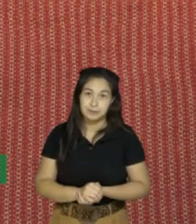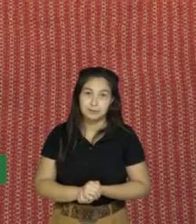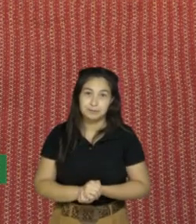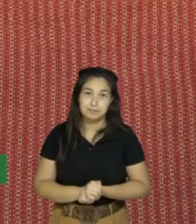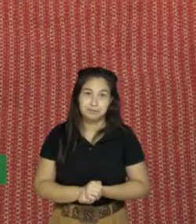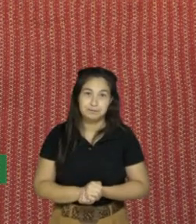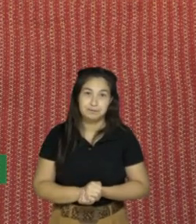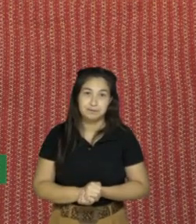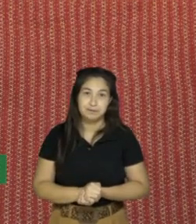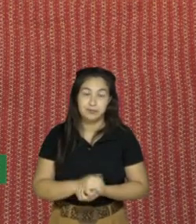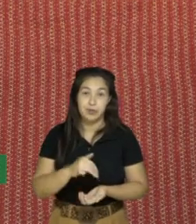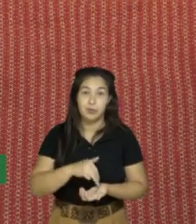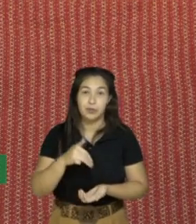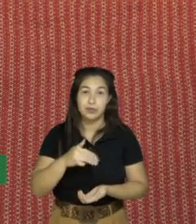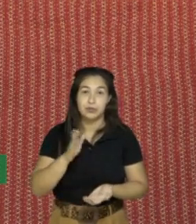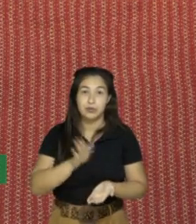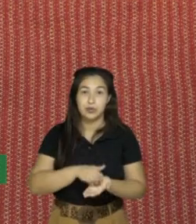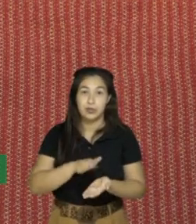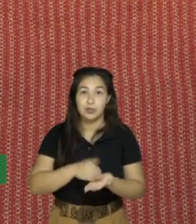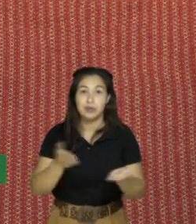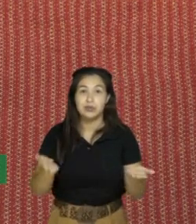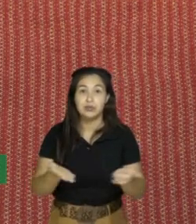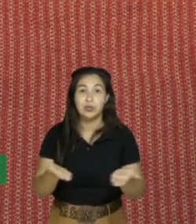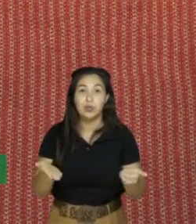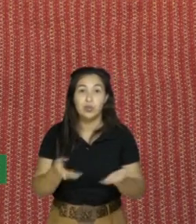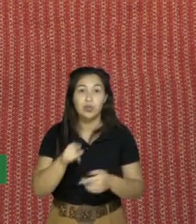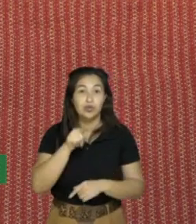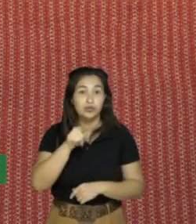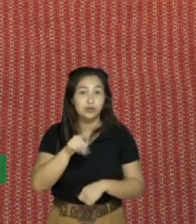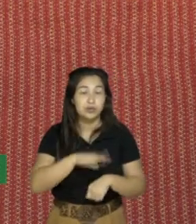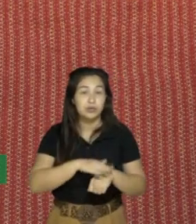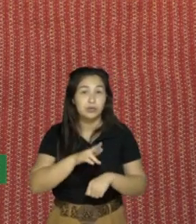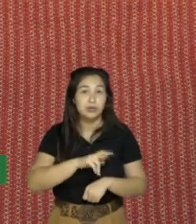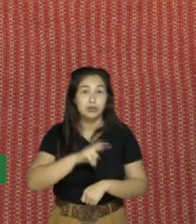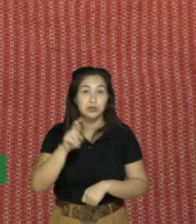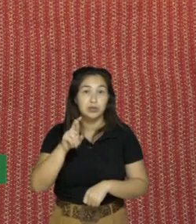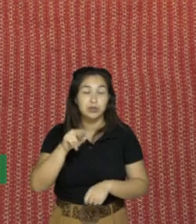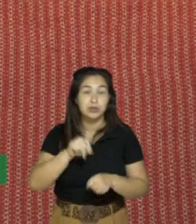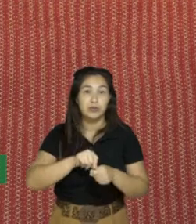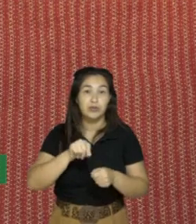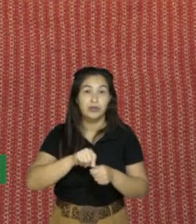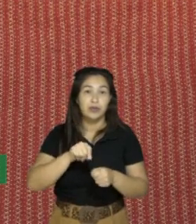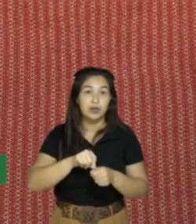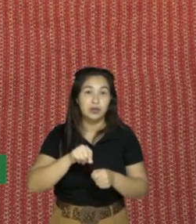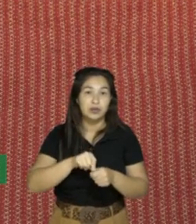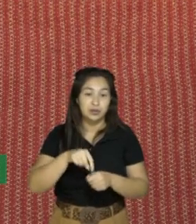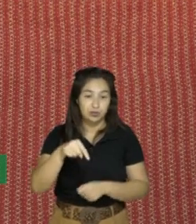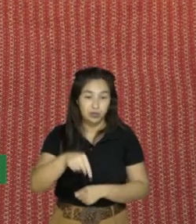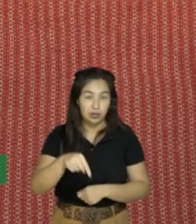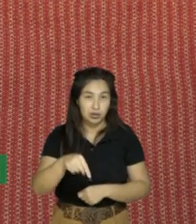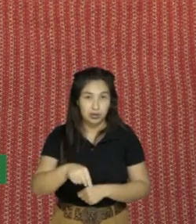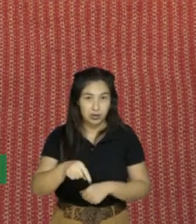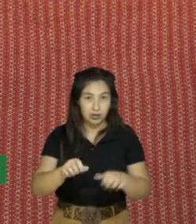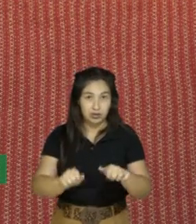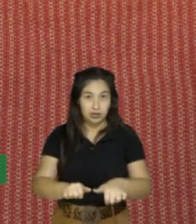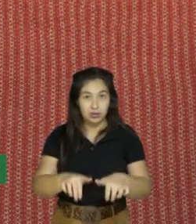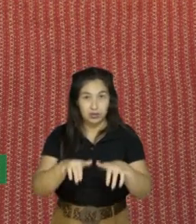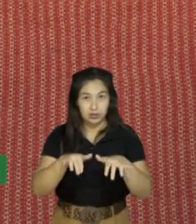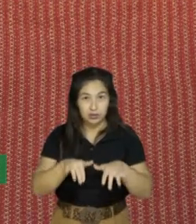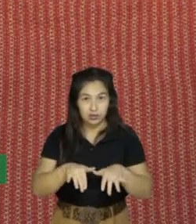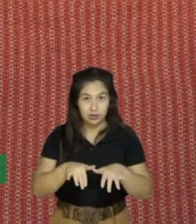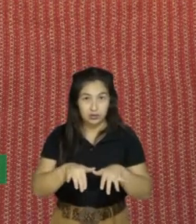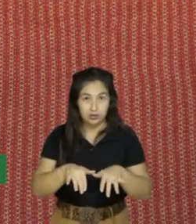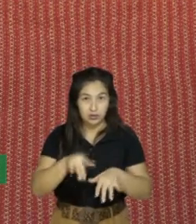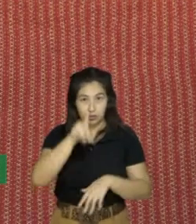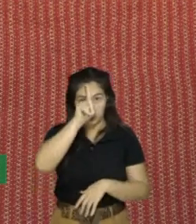pela Moção de aplausos hoje que o senhor está colocando aqui em homenagem ao